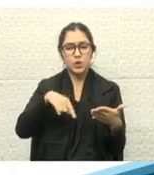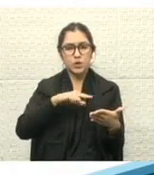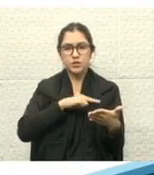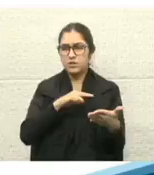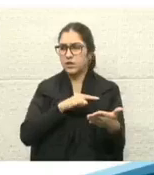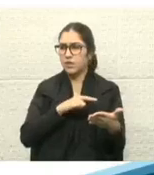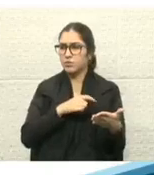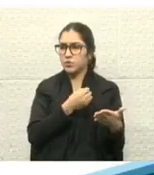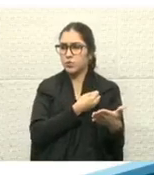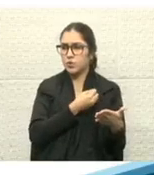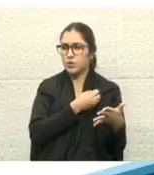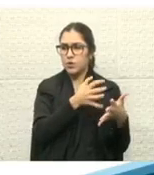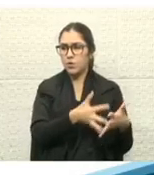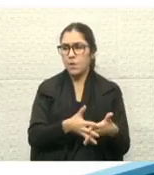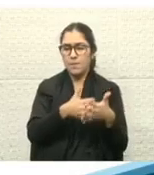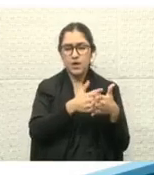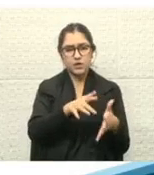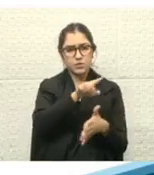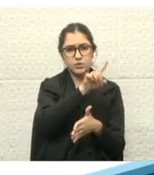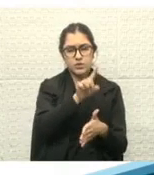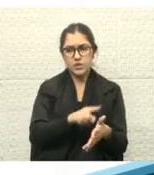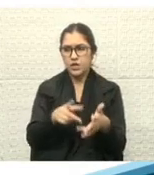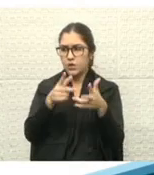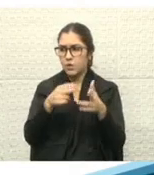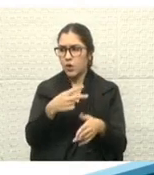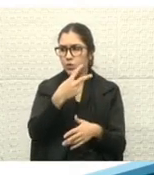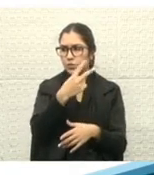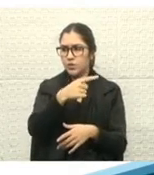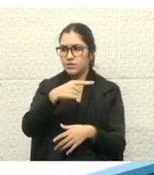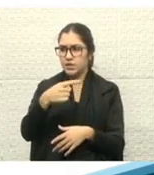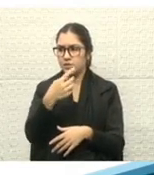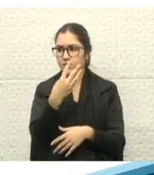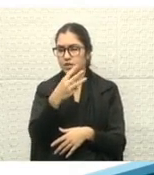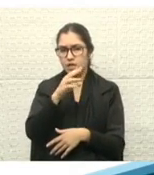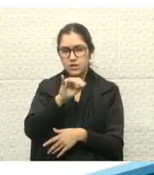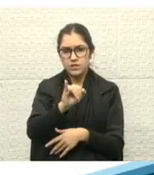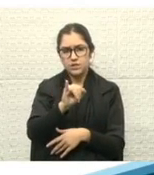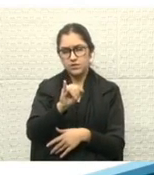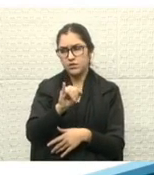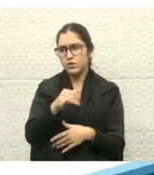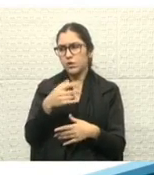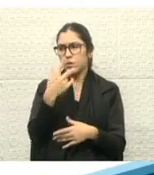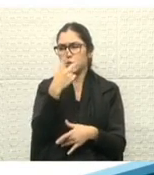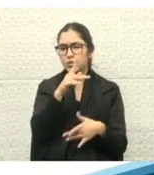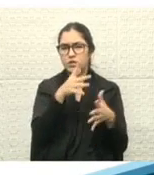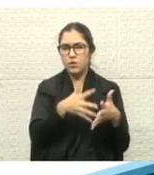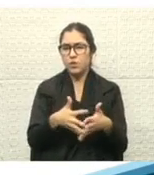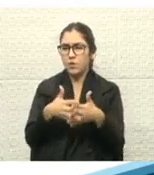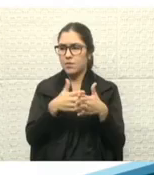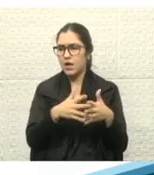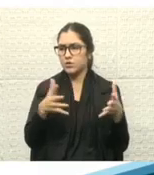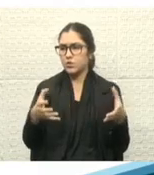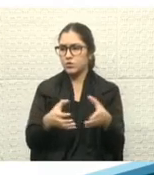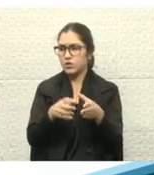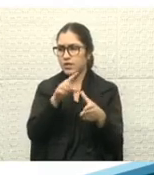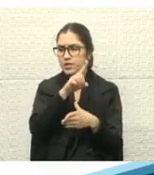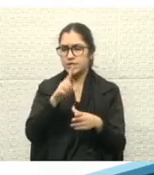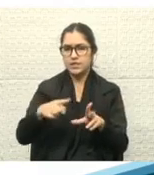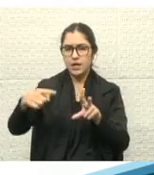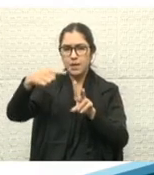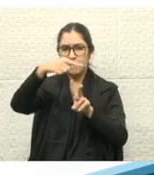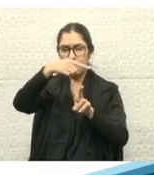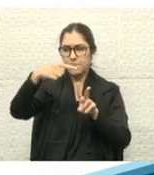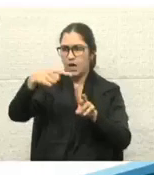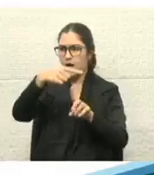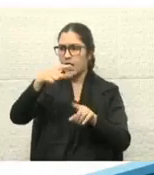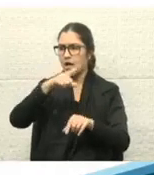temos o número complexo z igual a 2 menos 3i, o seu complexo conjugado z barra vai ser